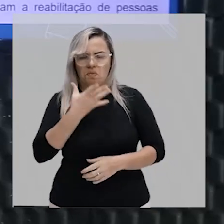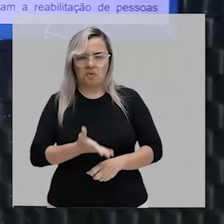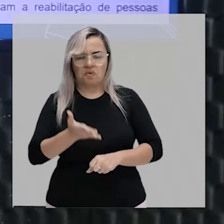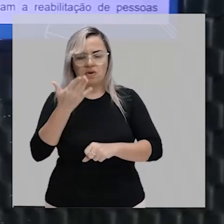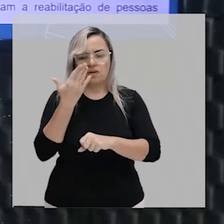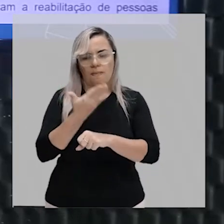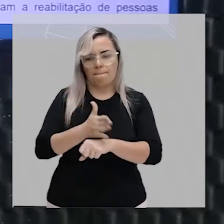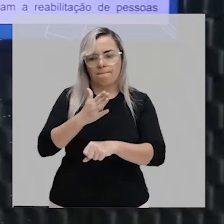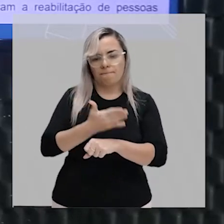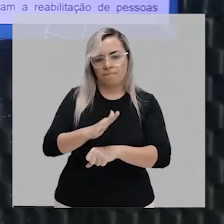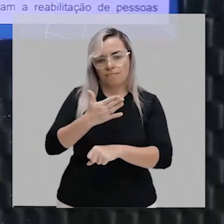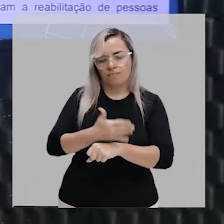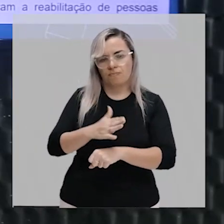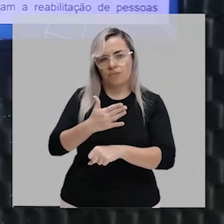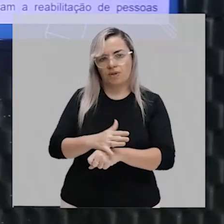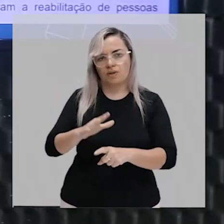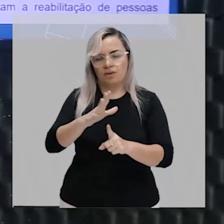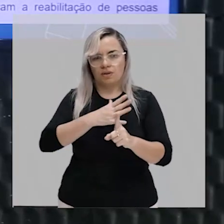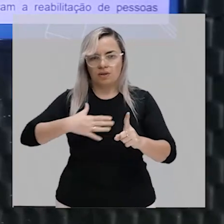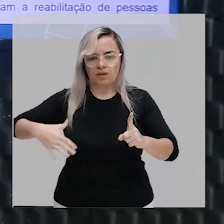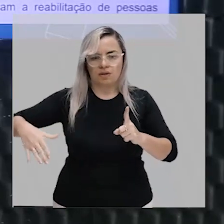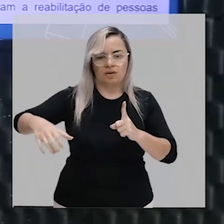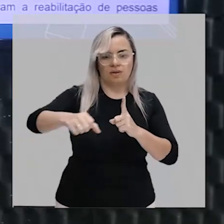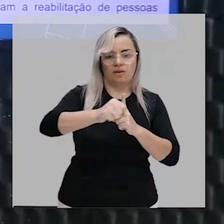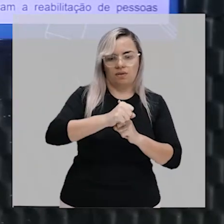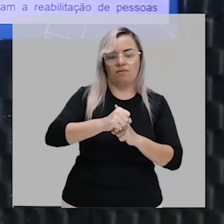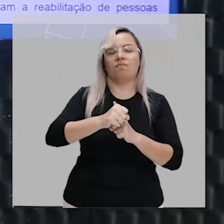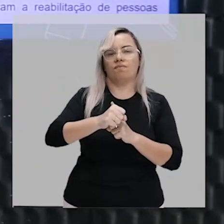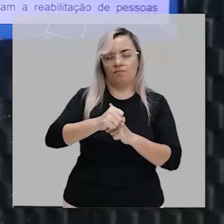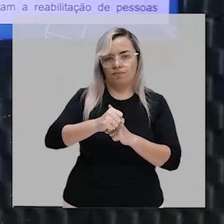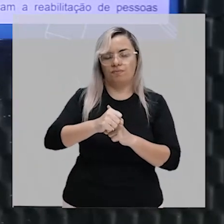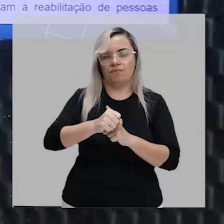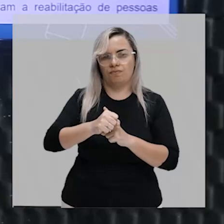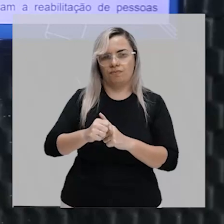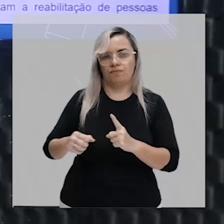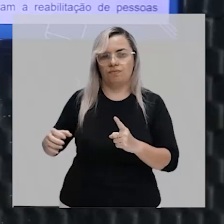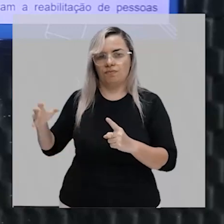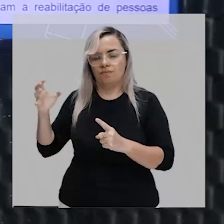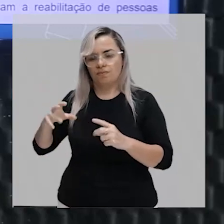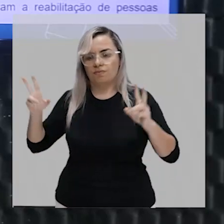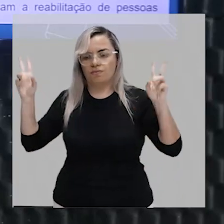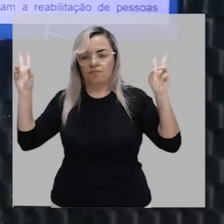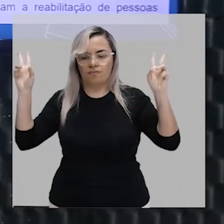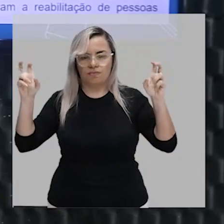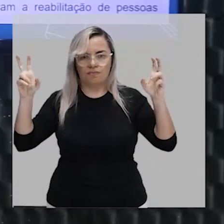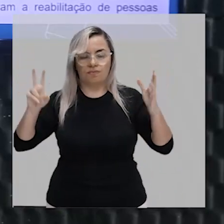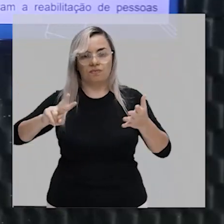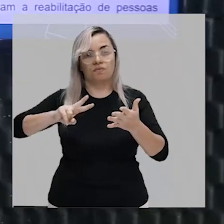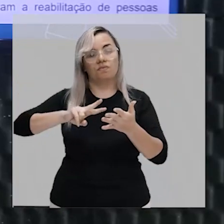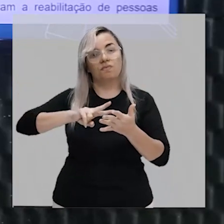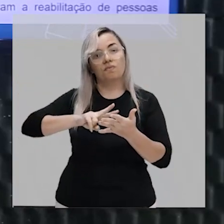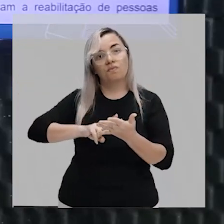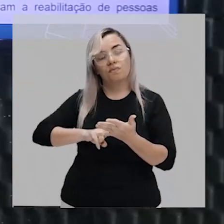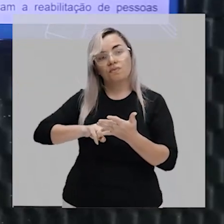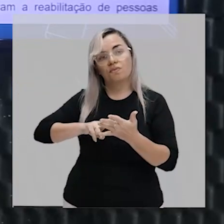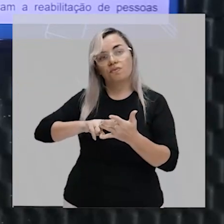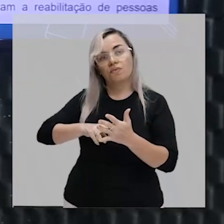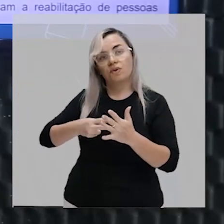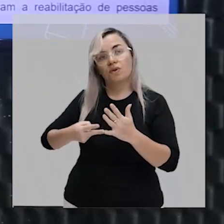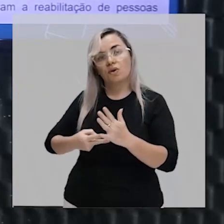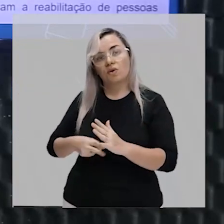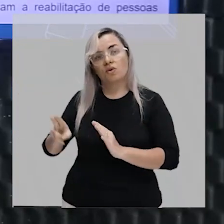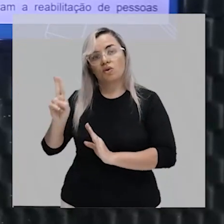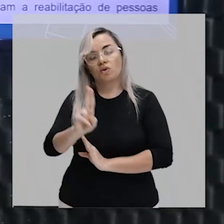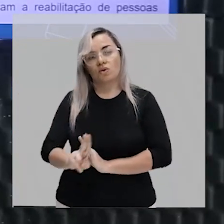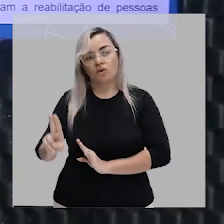práticas para essas sociedades. E impor as boas práticas significava o quê? Usar